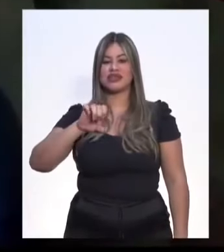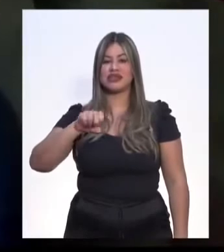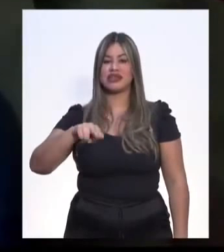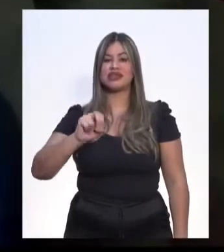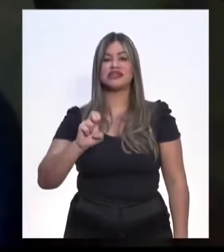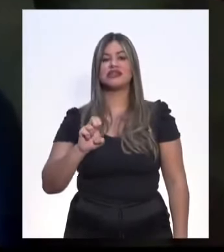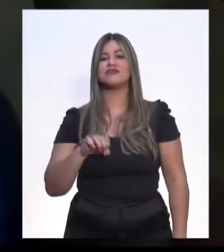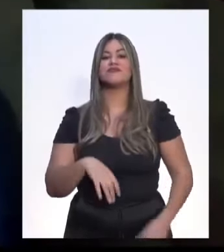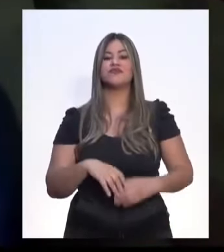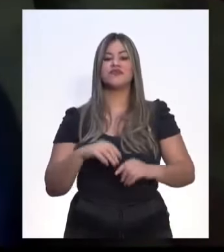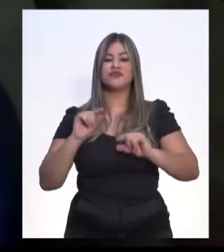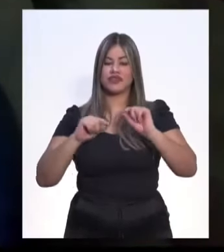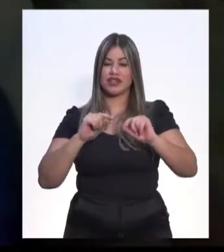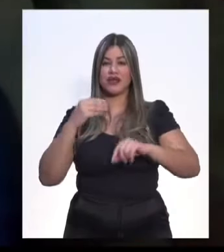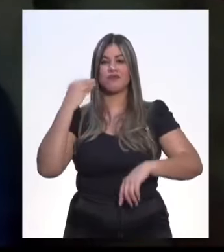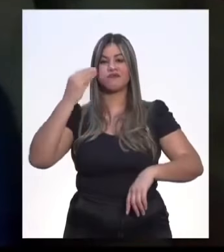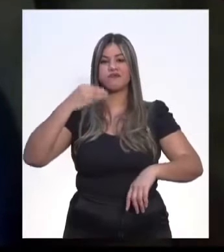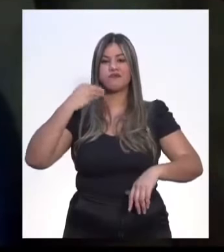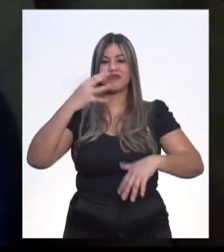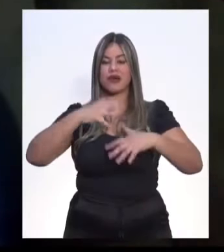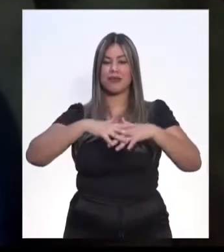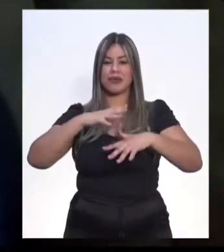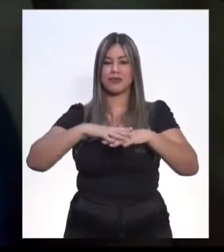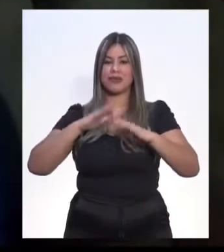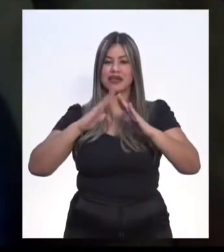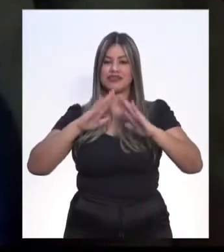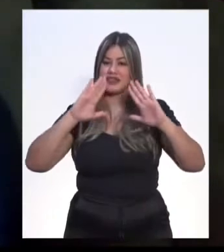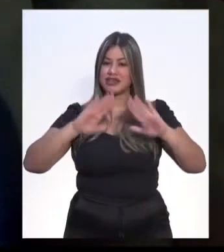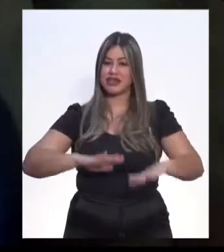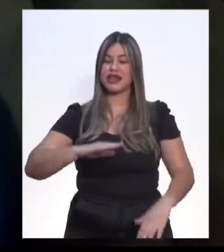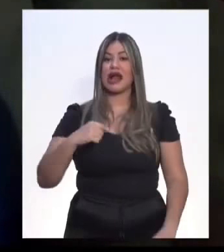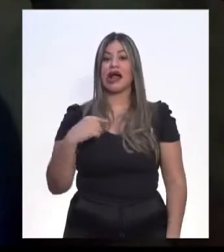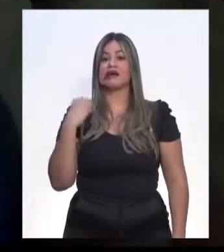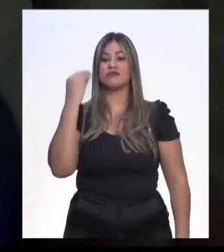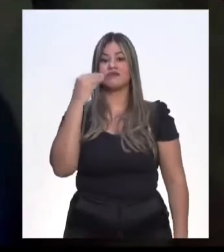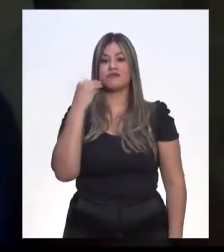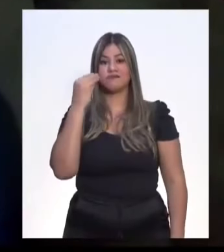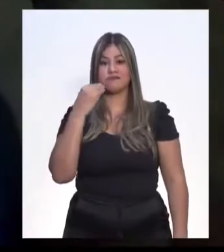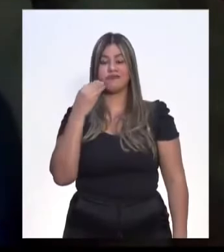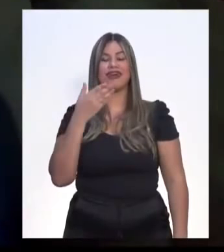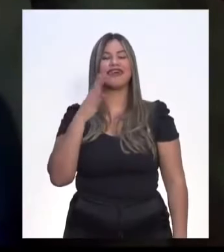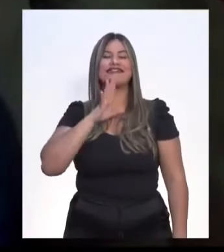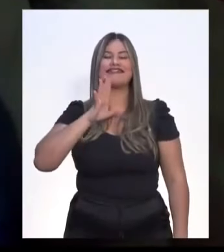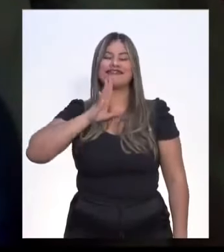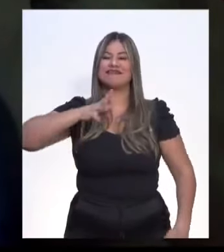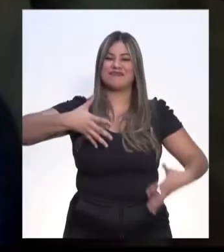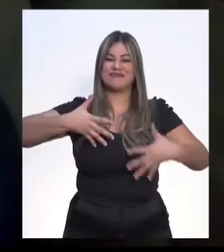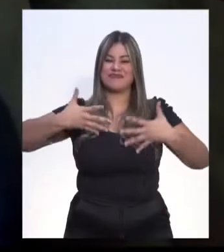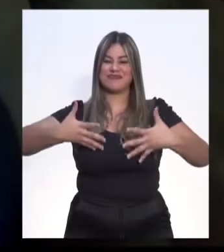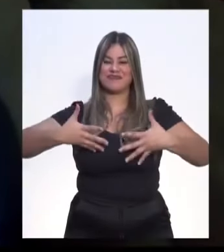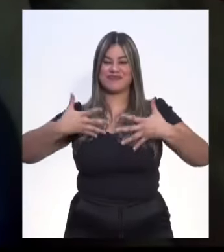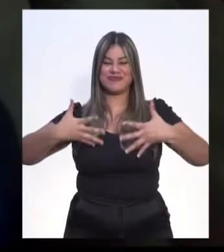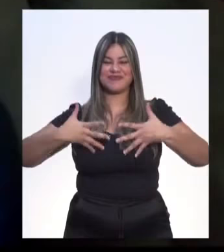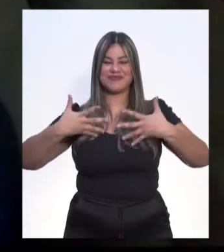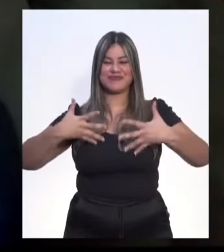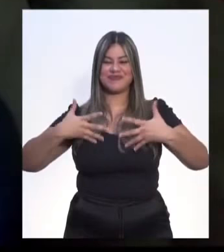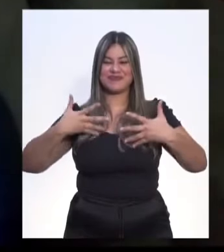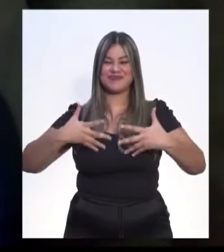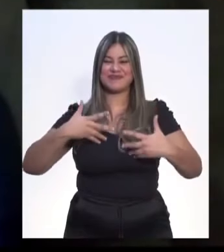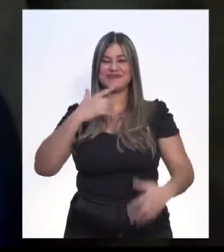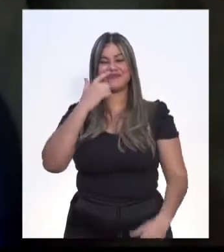sobre a experiência no matemática em casa para mim essa experiência super bacana super legal super